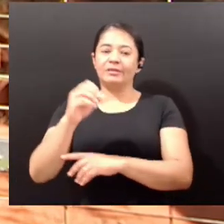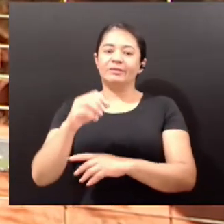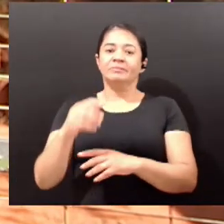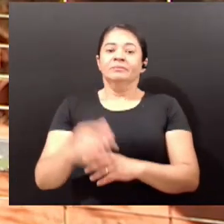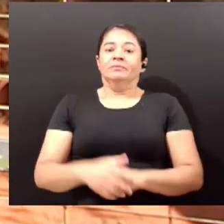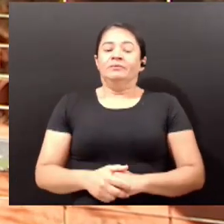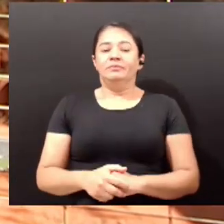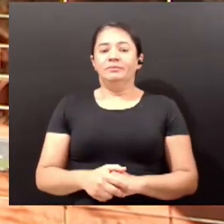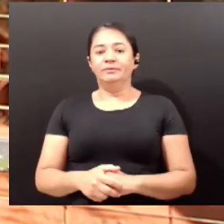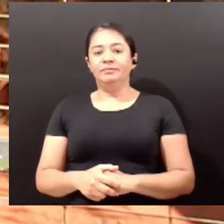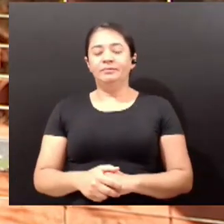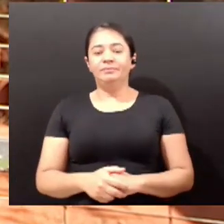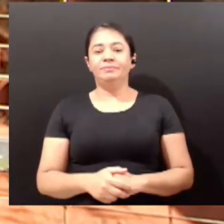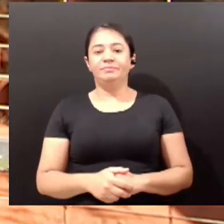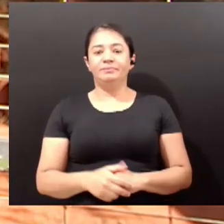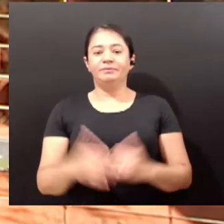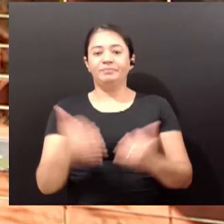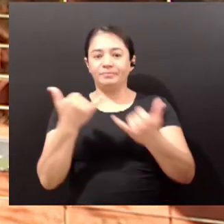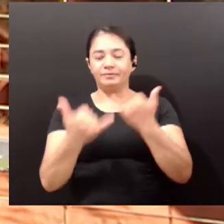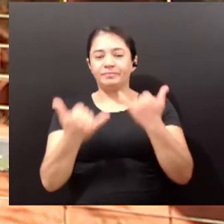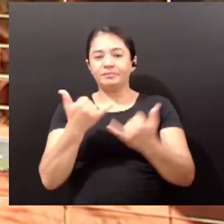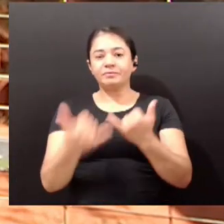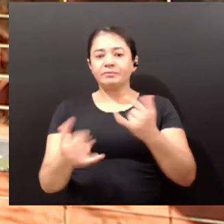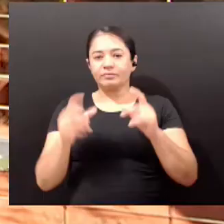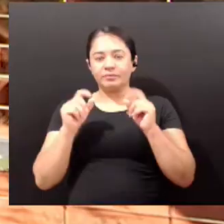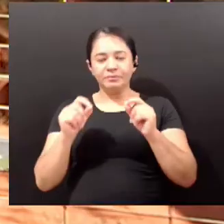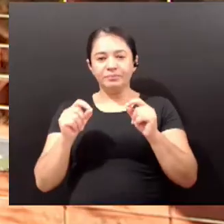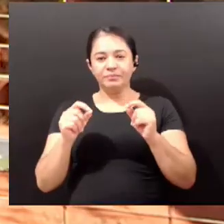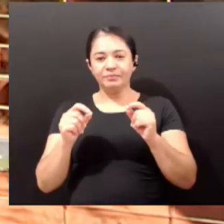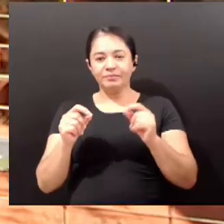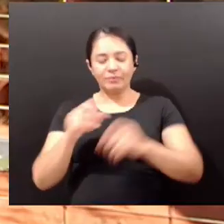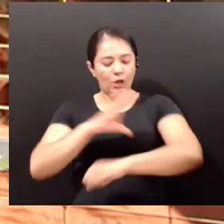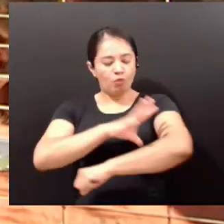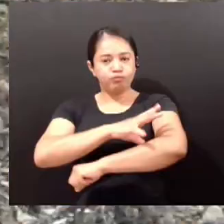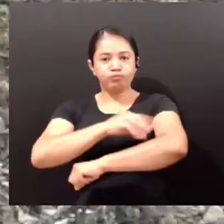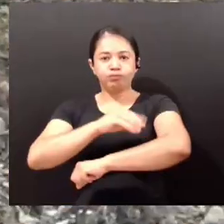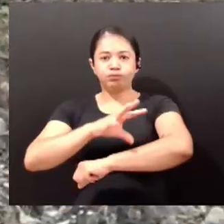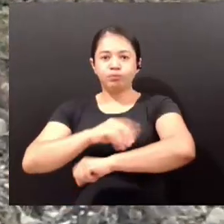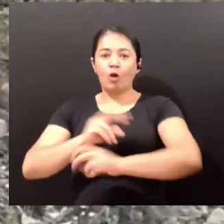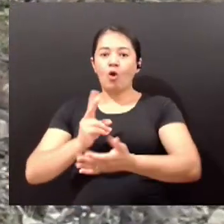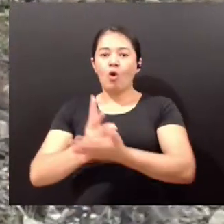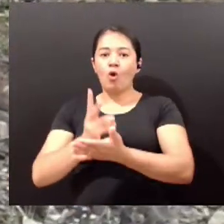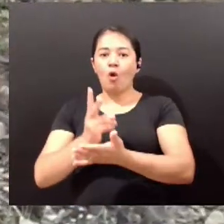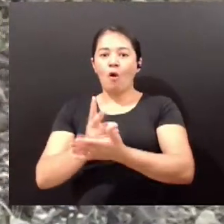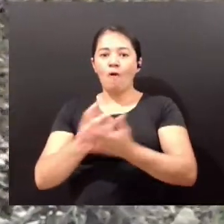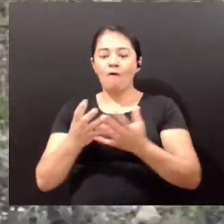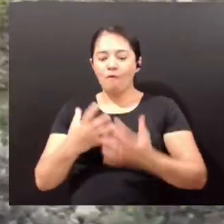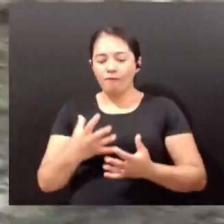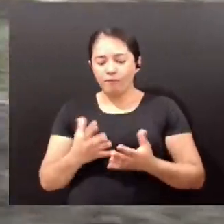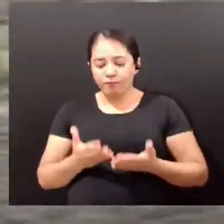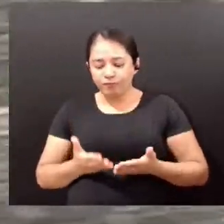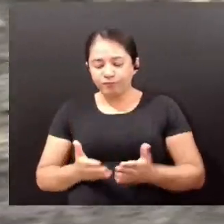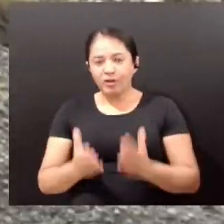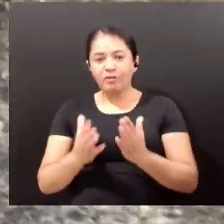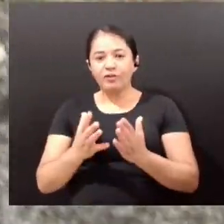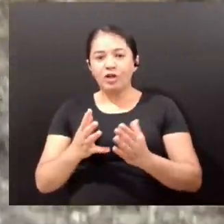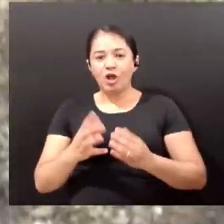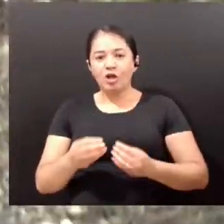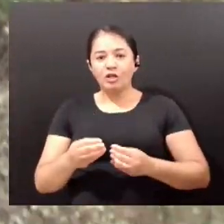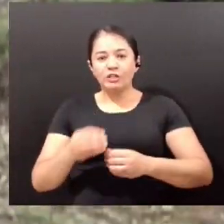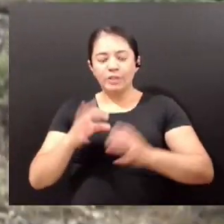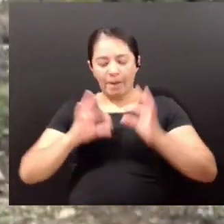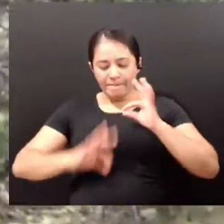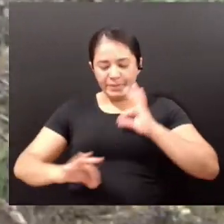remete a uma pelagem constante, o filhote ele nasce com essa pelagem pintadinha. E